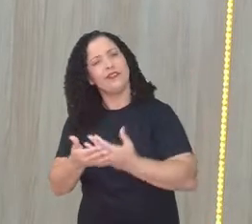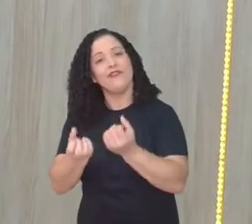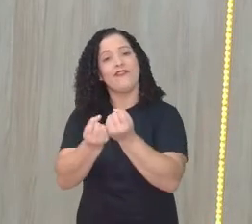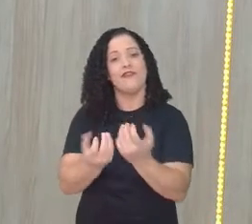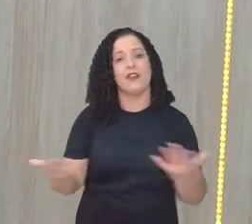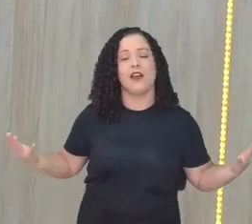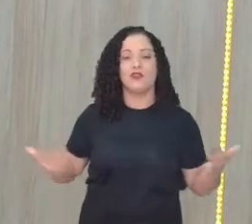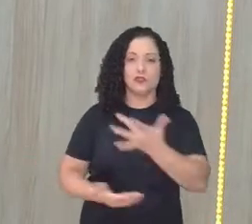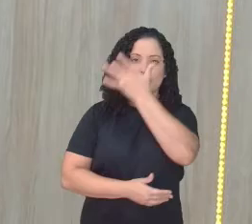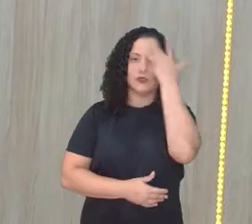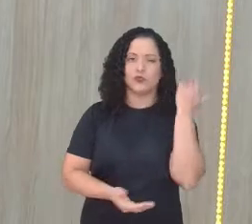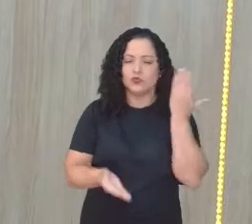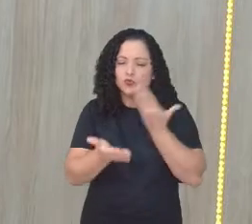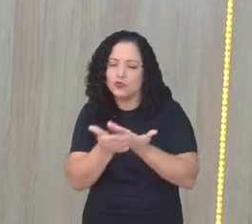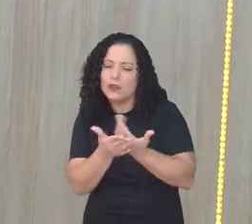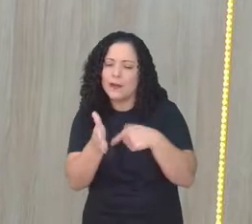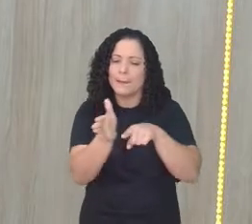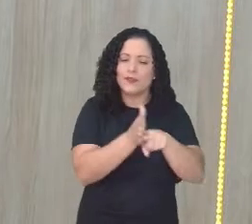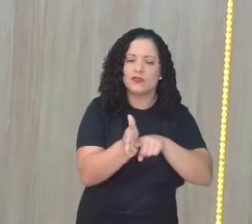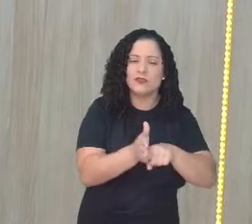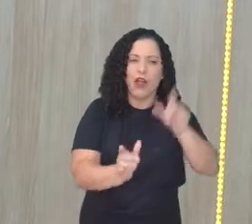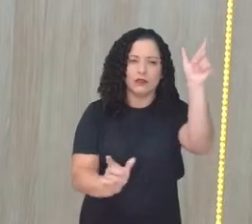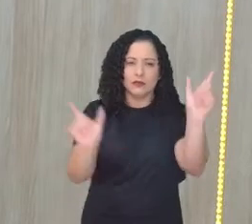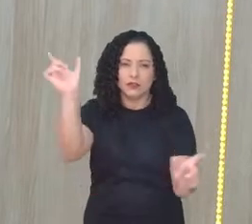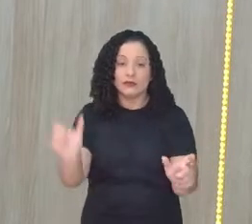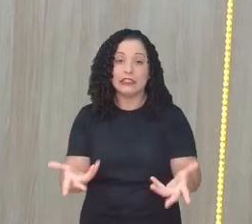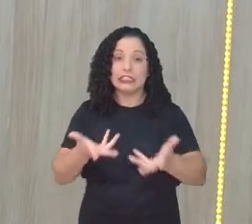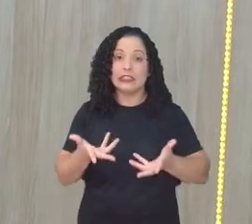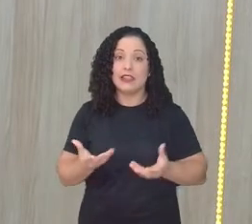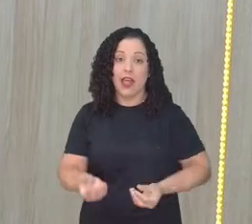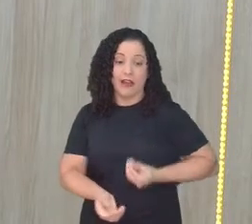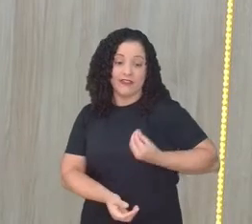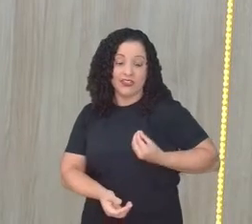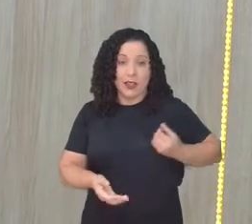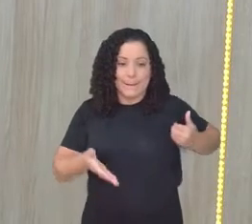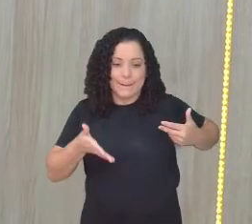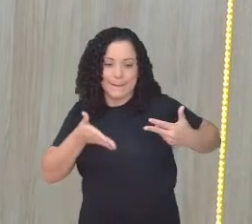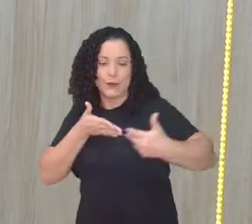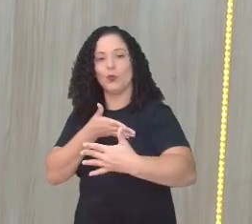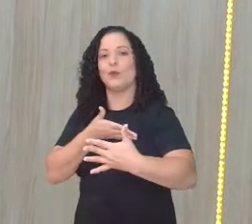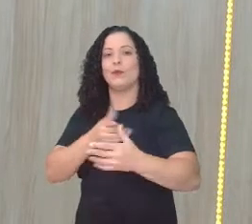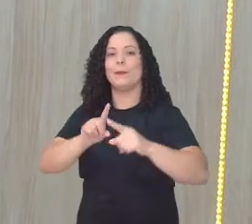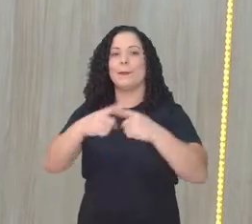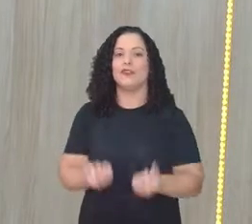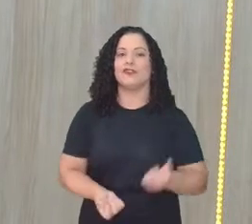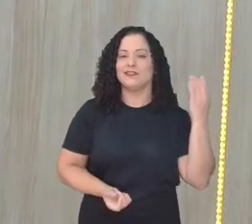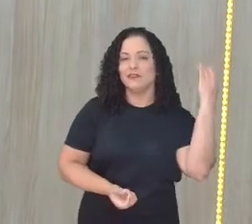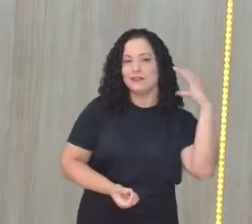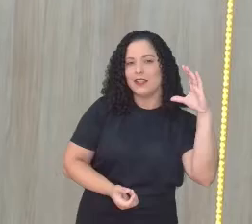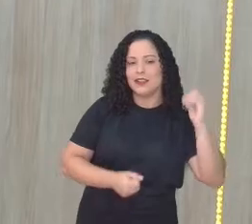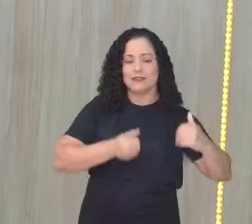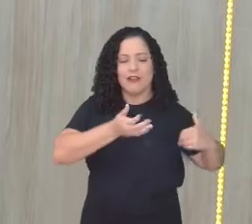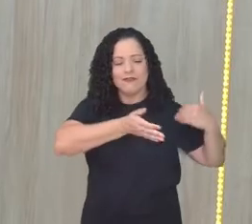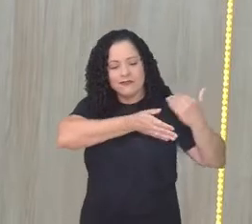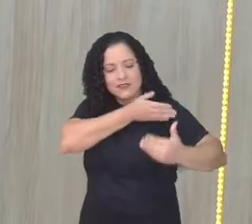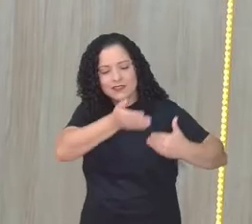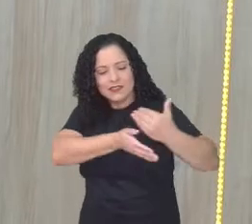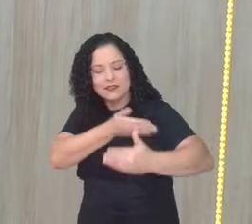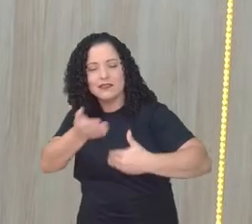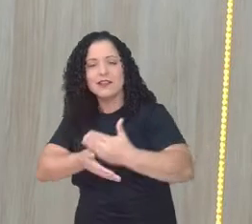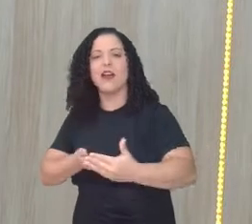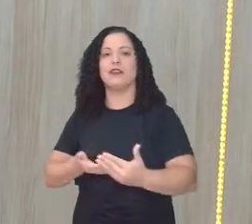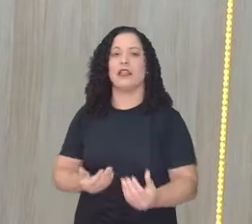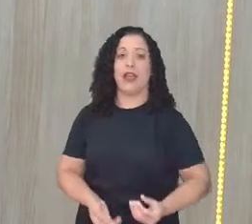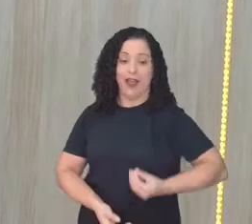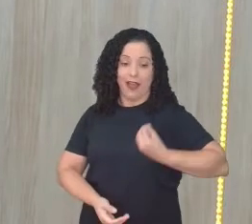estavam preocupados em prolongar a vida humana, né? Então não é à toa que com o avanço da ciência, a expectativa de vida dos seres